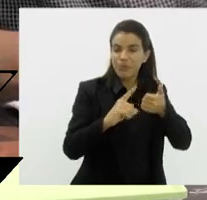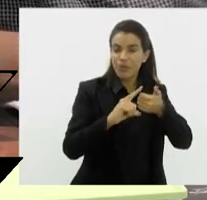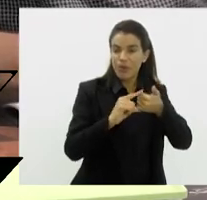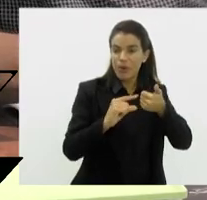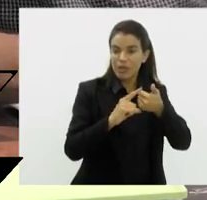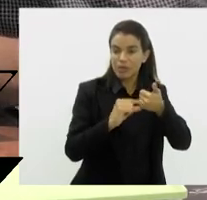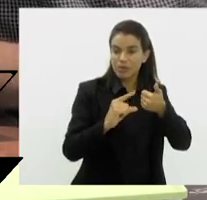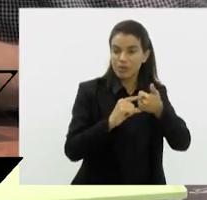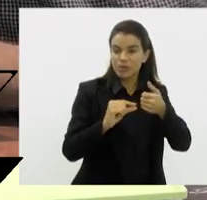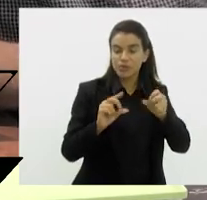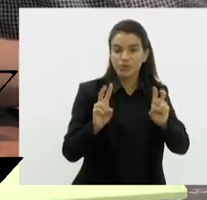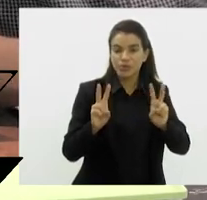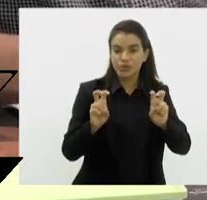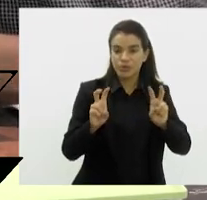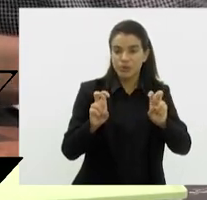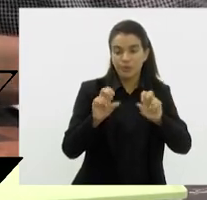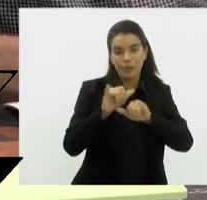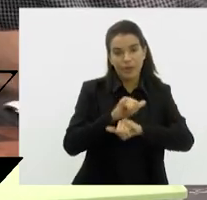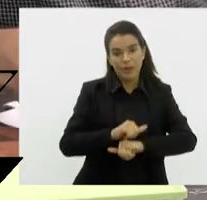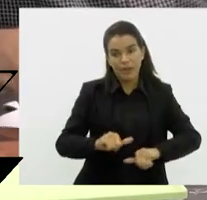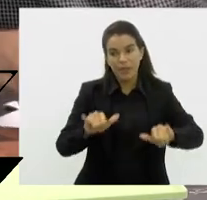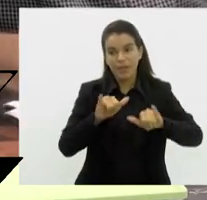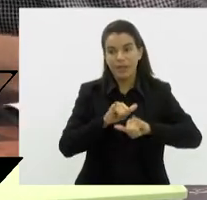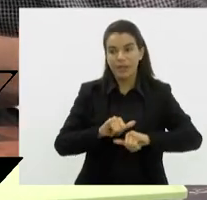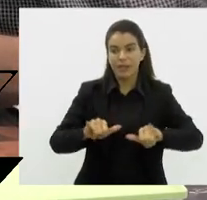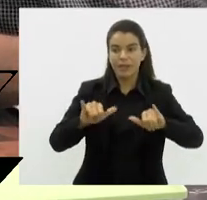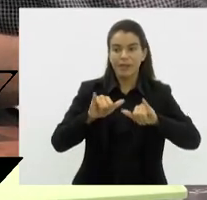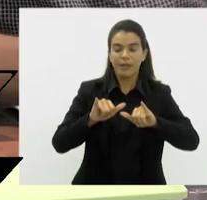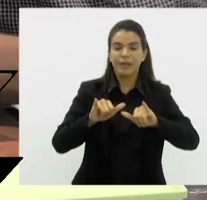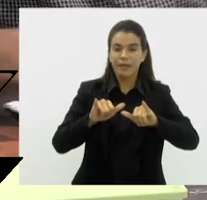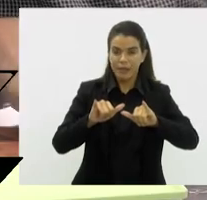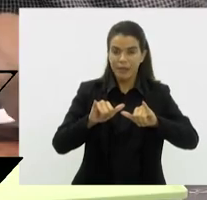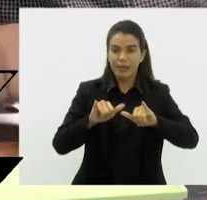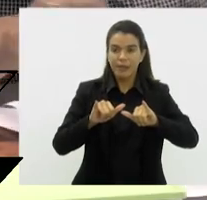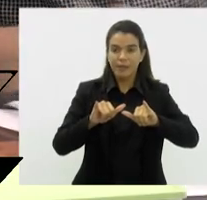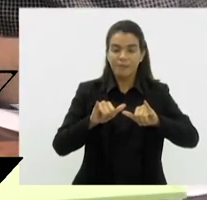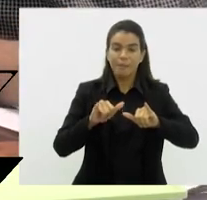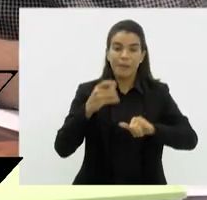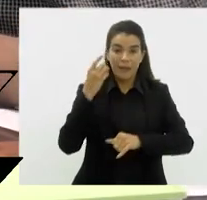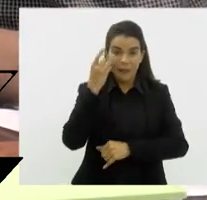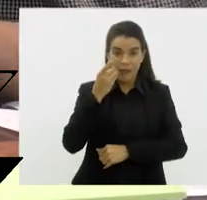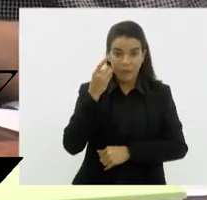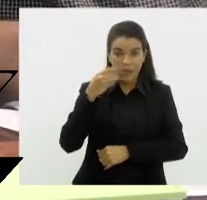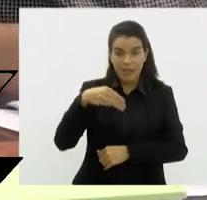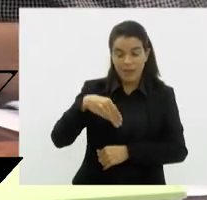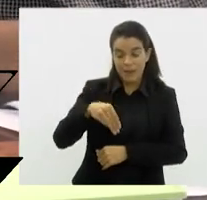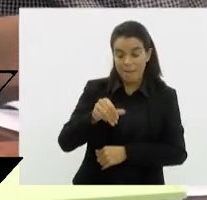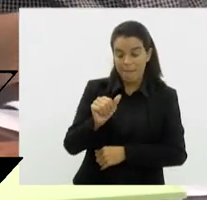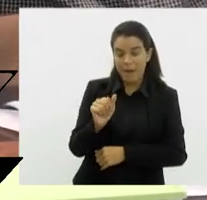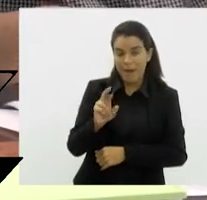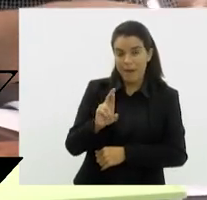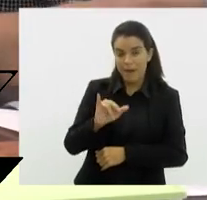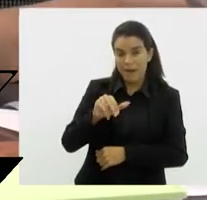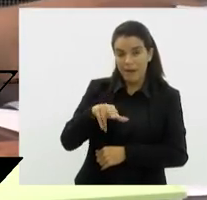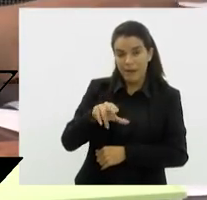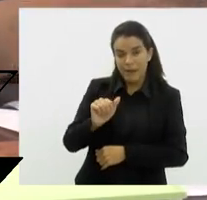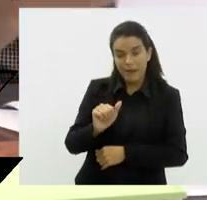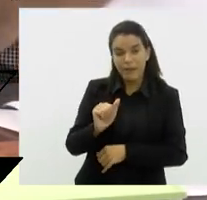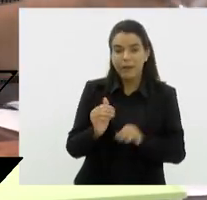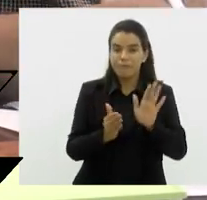sobre a campanha. A campanha que a deputada Marina propõe. Então, seria essa a